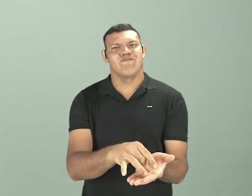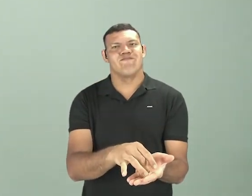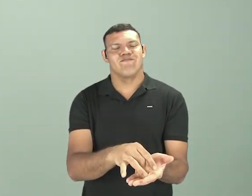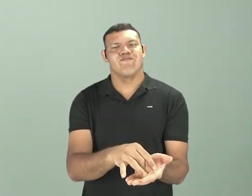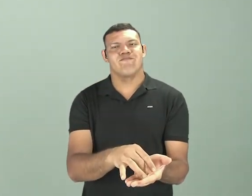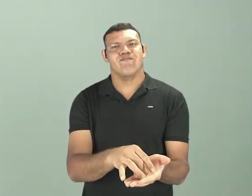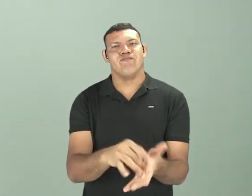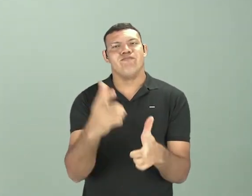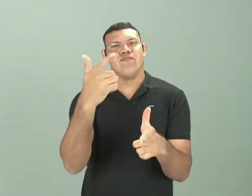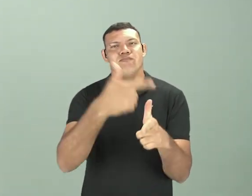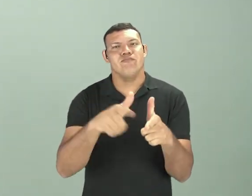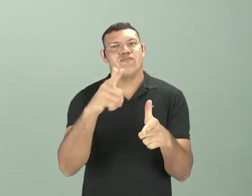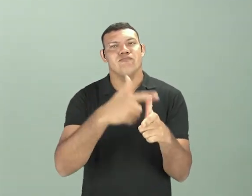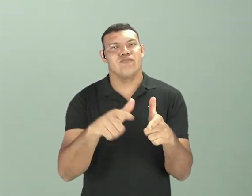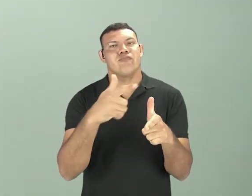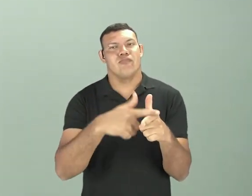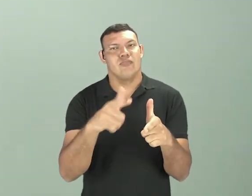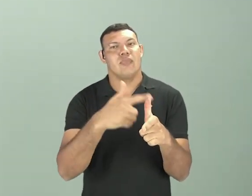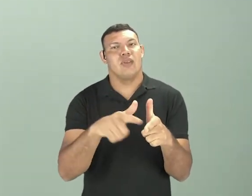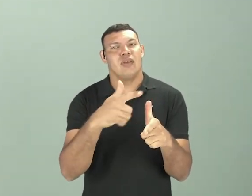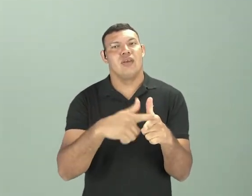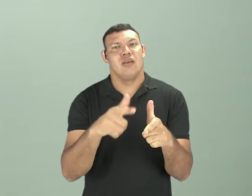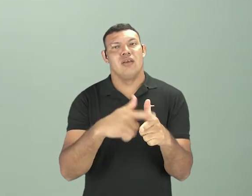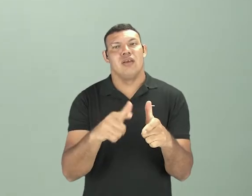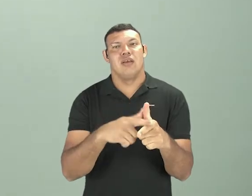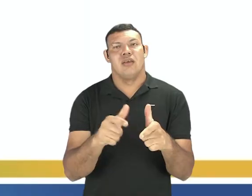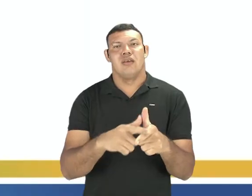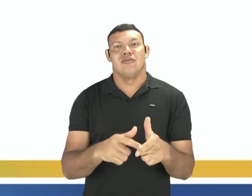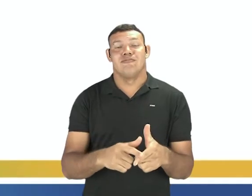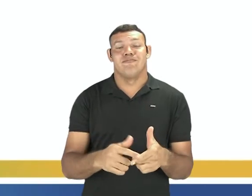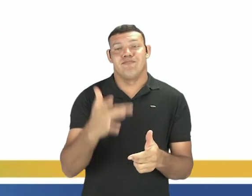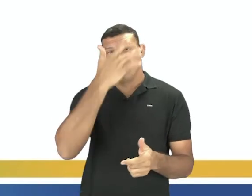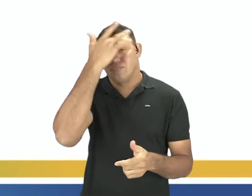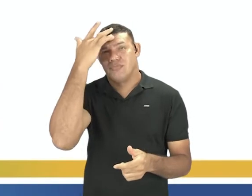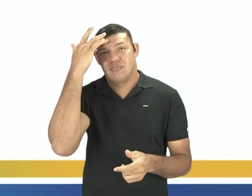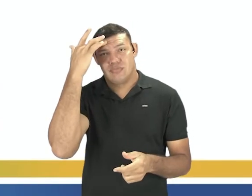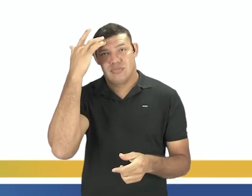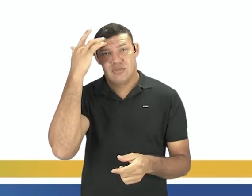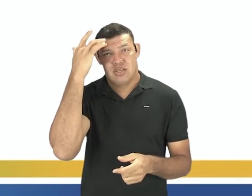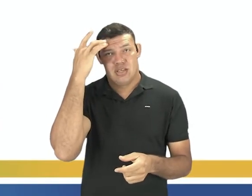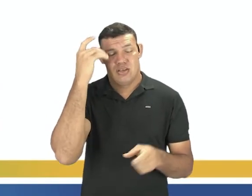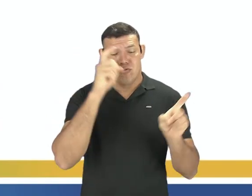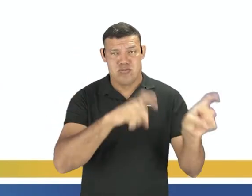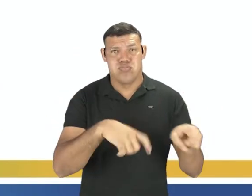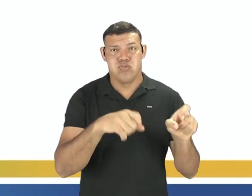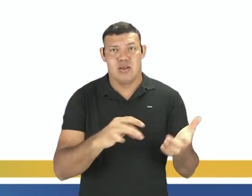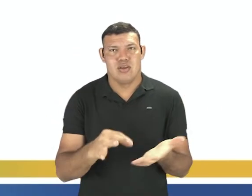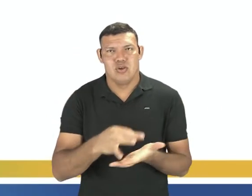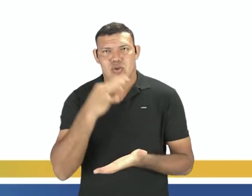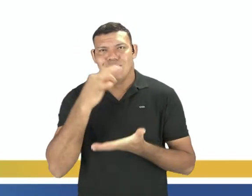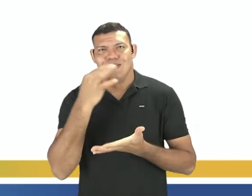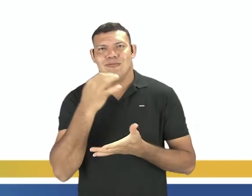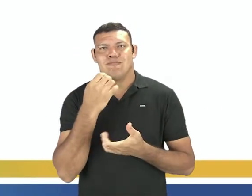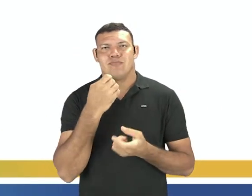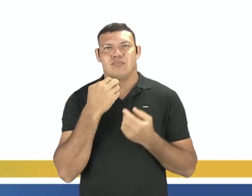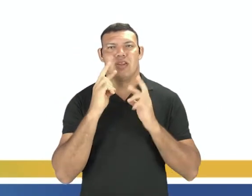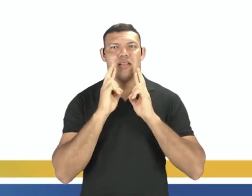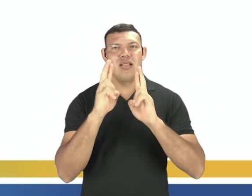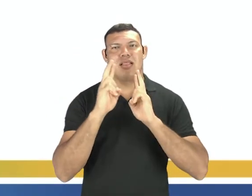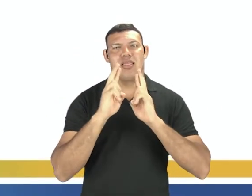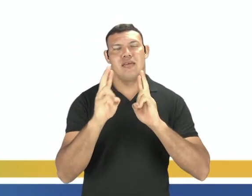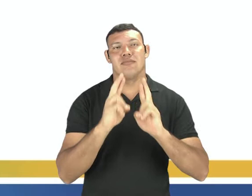especulação financeira, uma grande crise, né? Os produtores de café eles começam a criticar. E aí nós temos então a